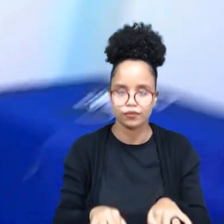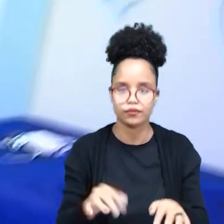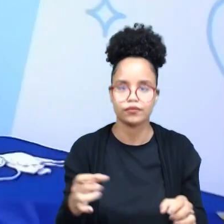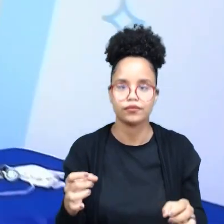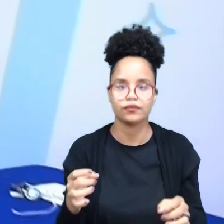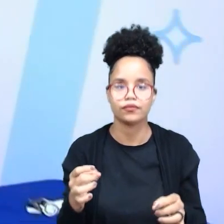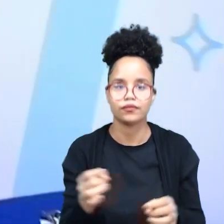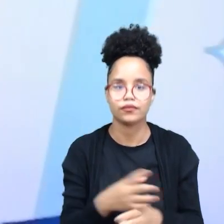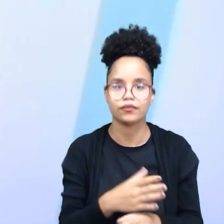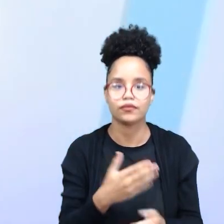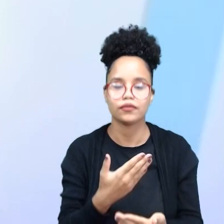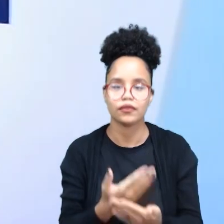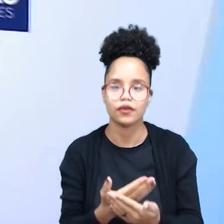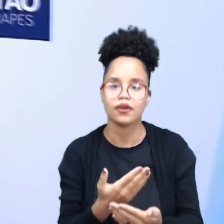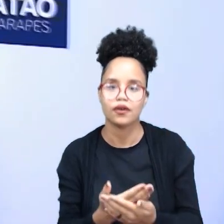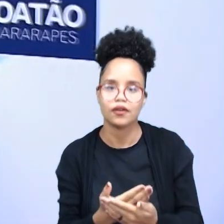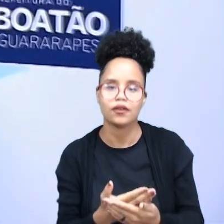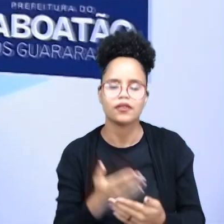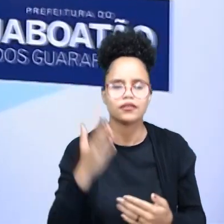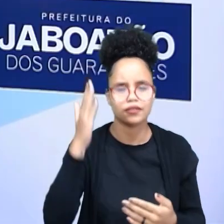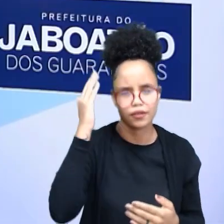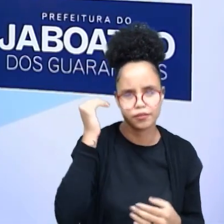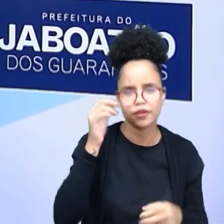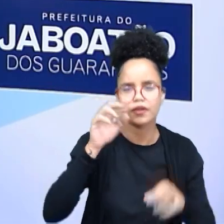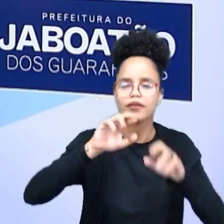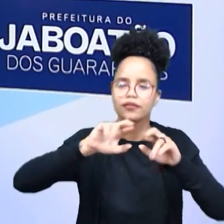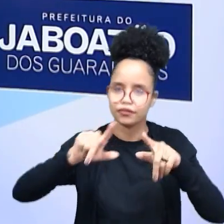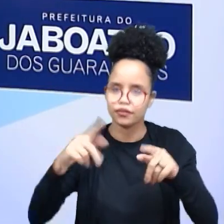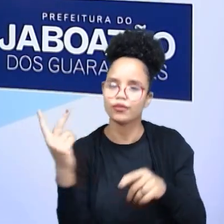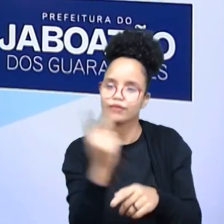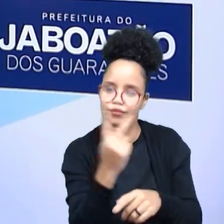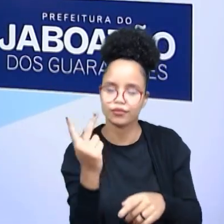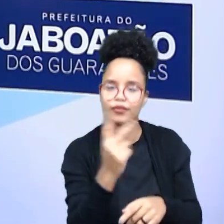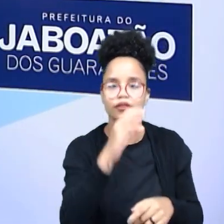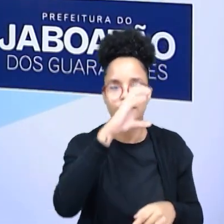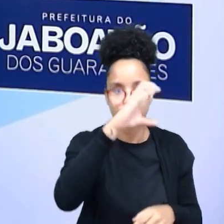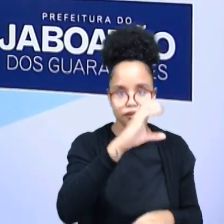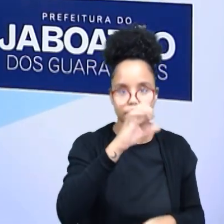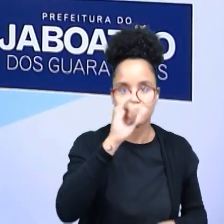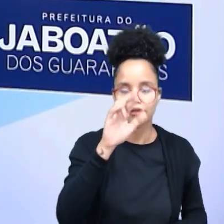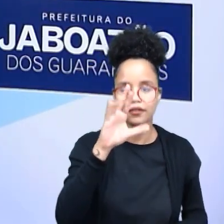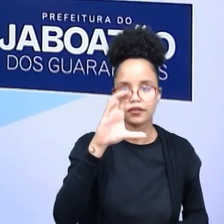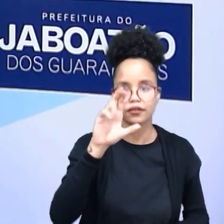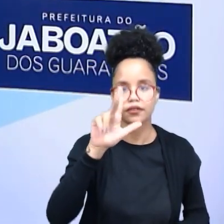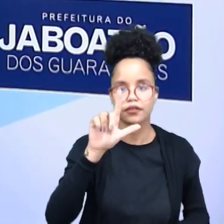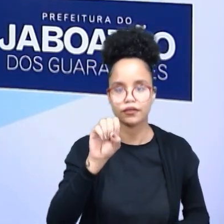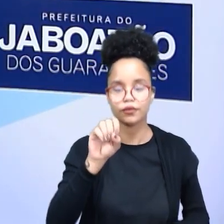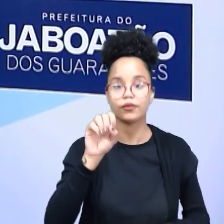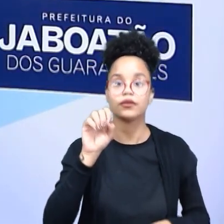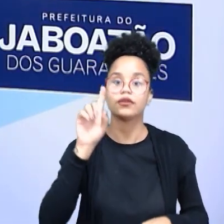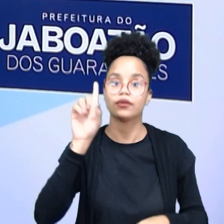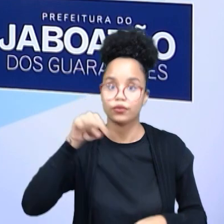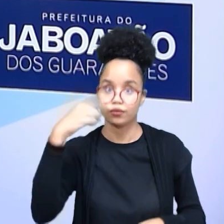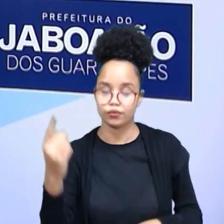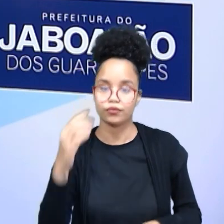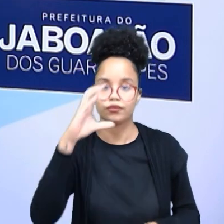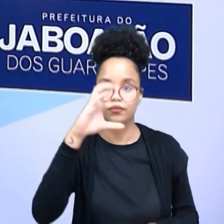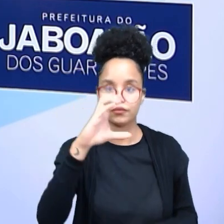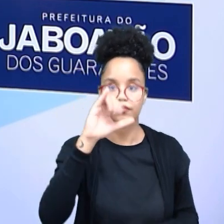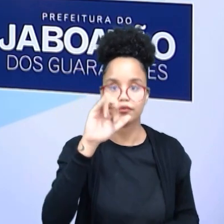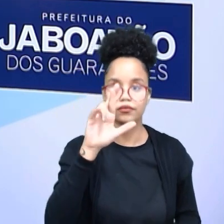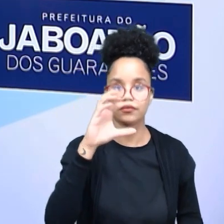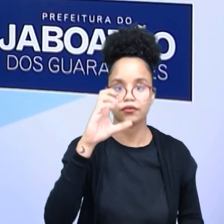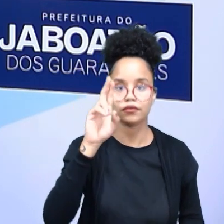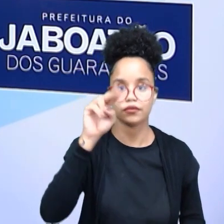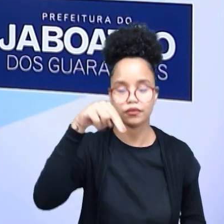você conseguir assim saber direitinho a diferença entre circumference círculo com uma coisa que normalmente a gente acaba se